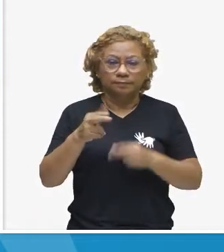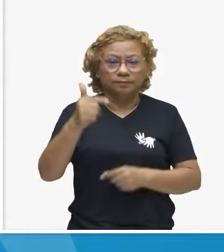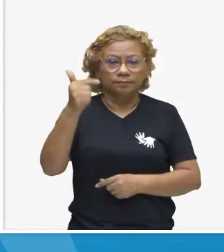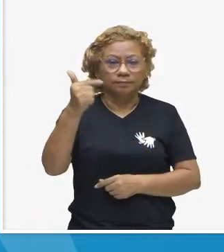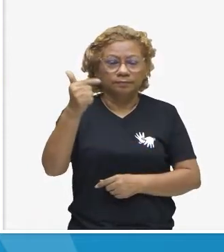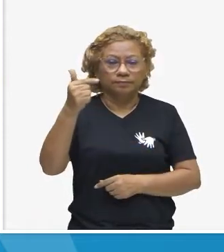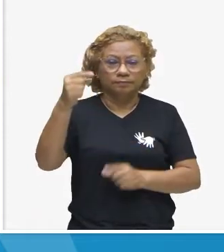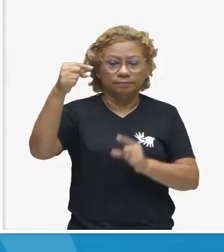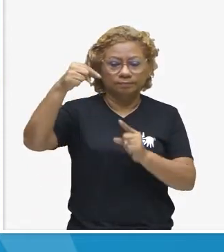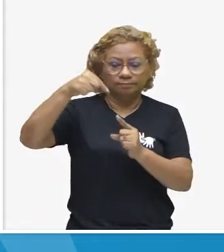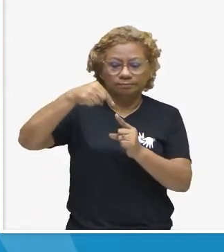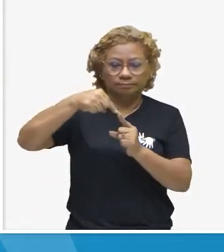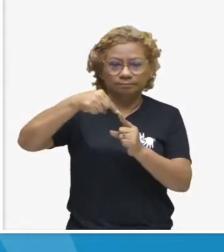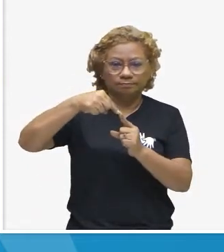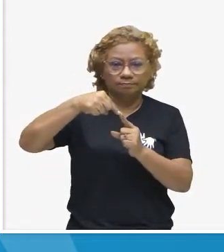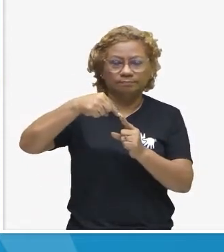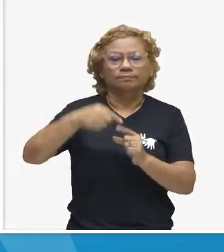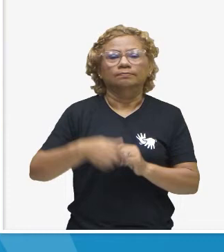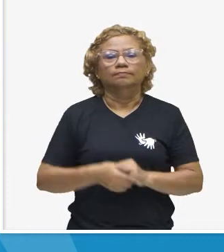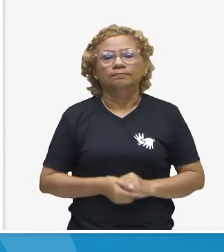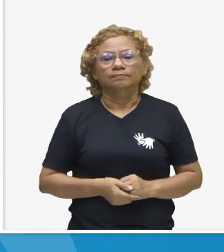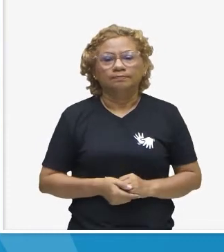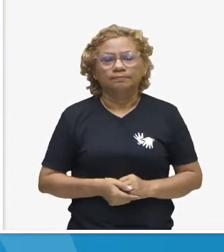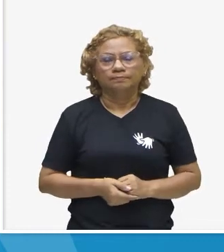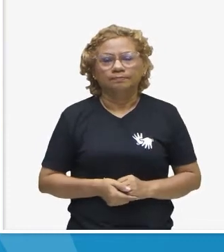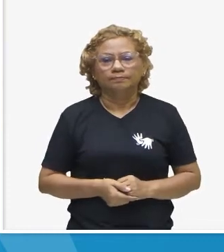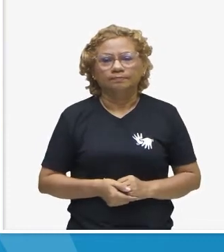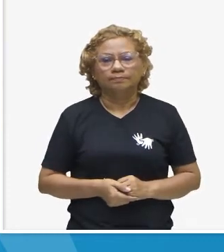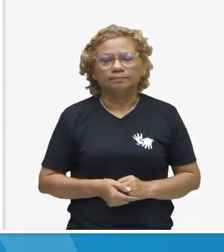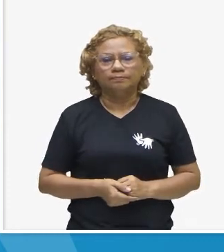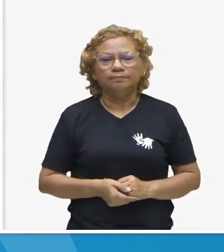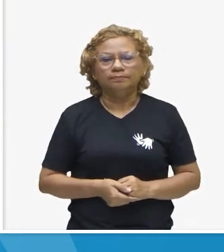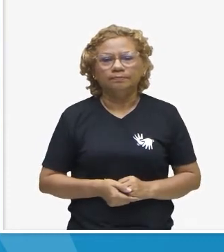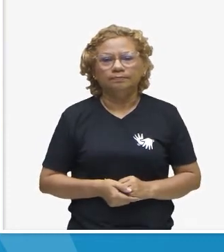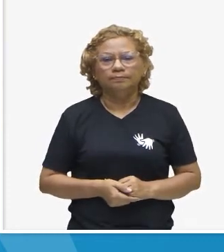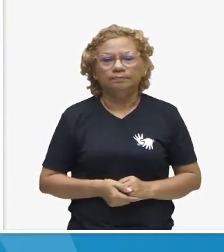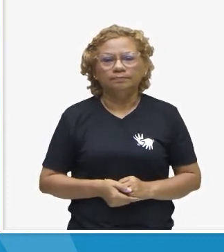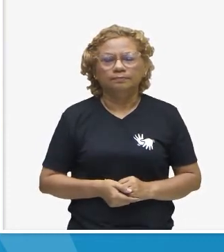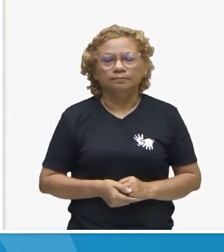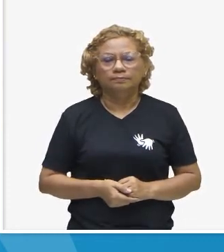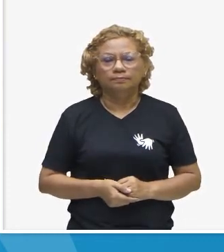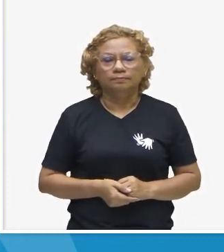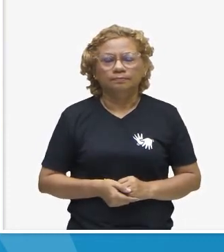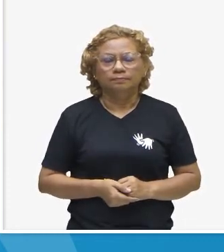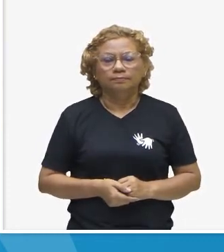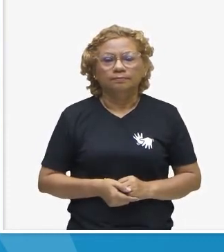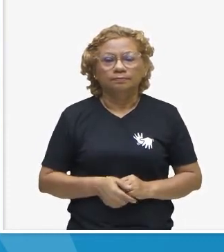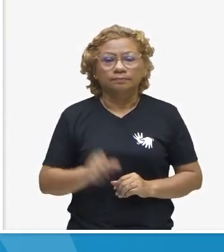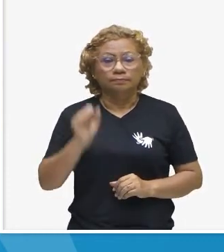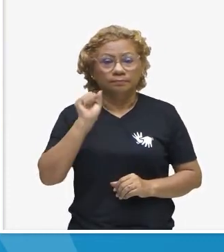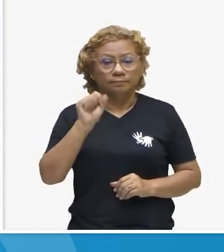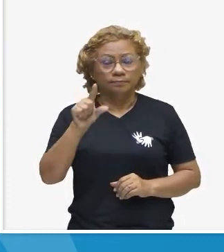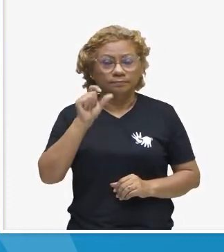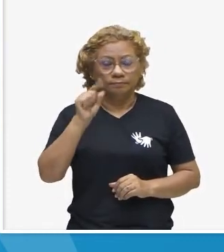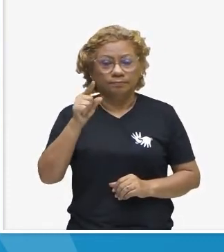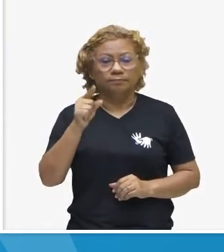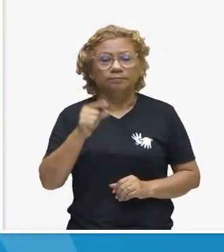que do lado direito. O azul está na parte de baixo,